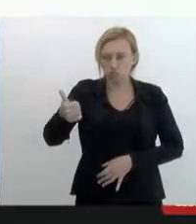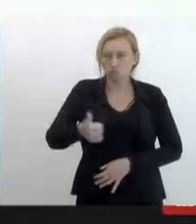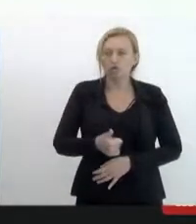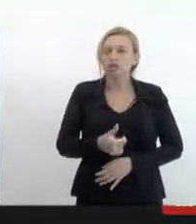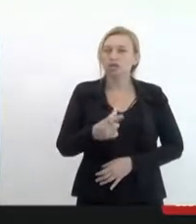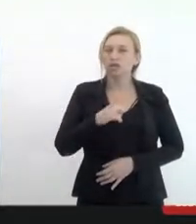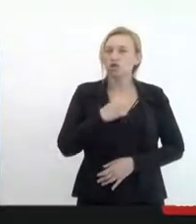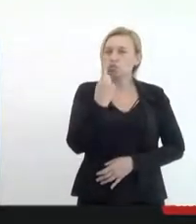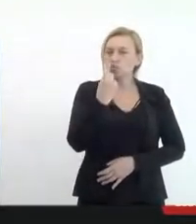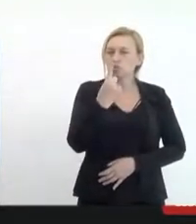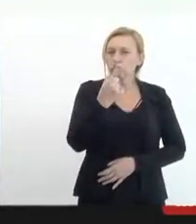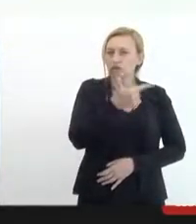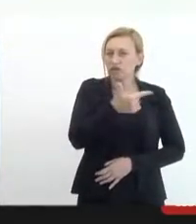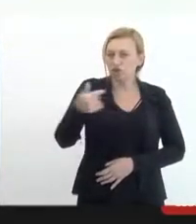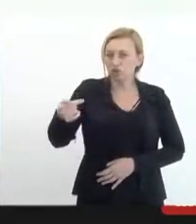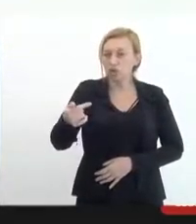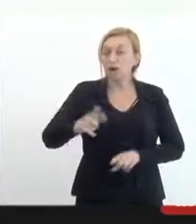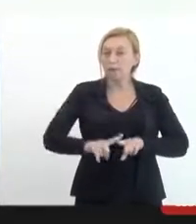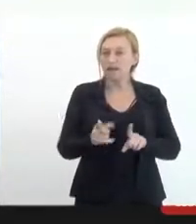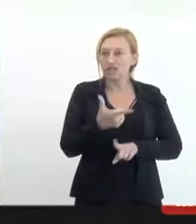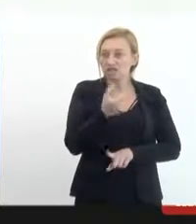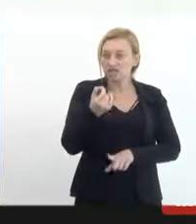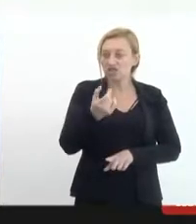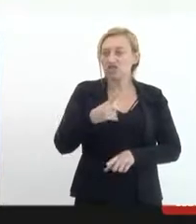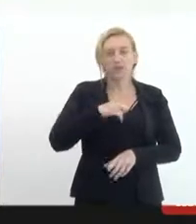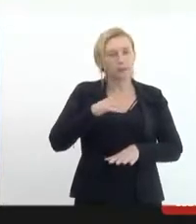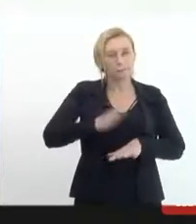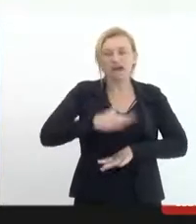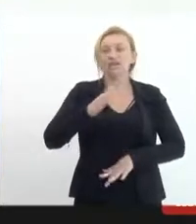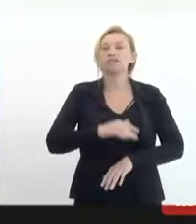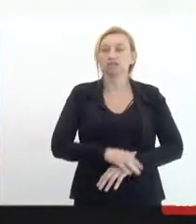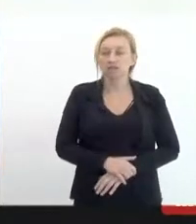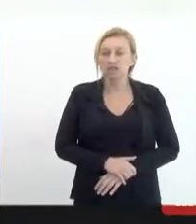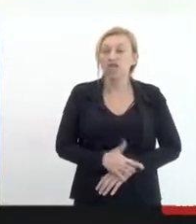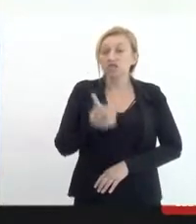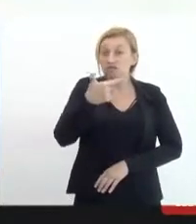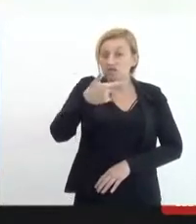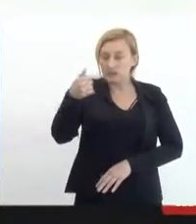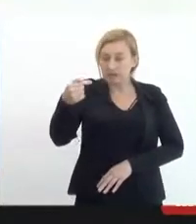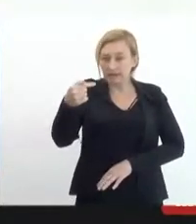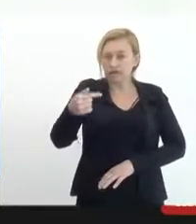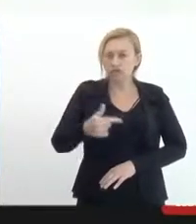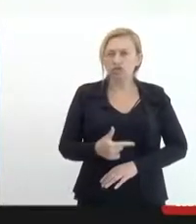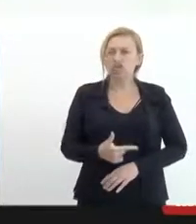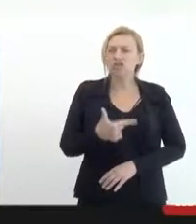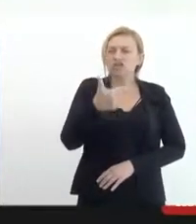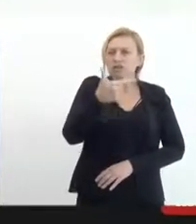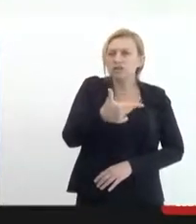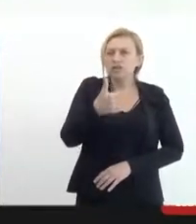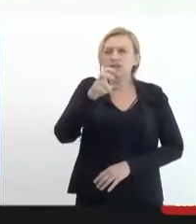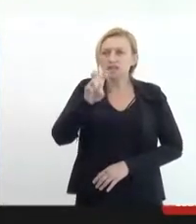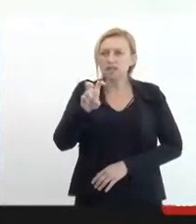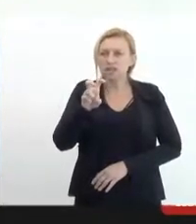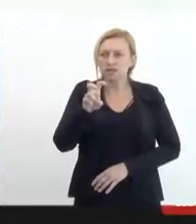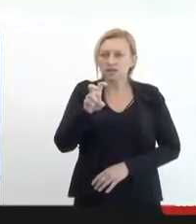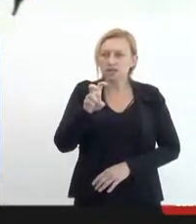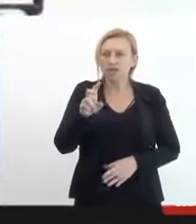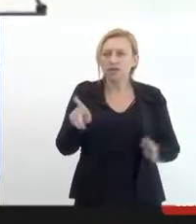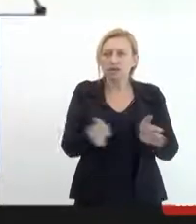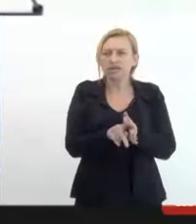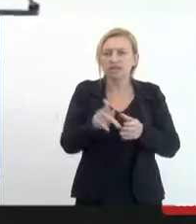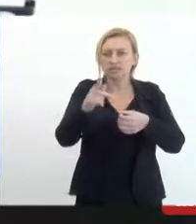tem uma, mas em 20 tem uma pilha, sendo que dessas 27, 25 são da